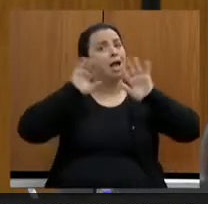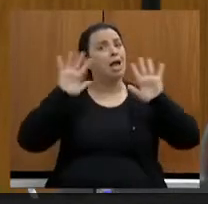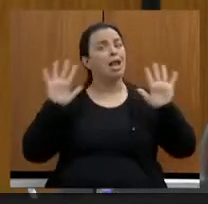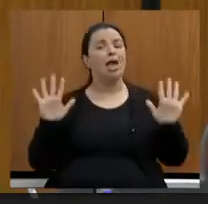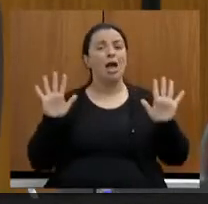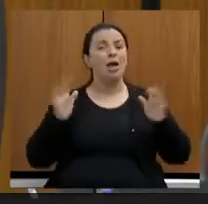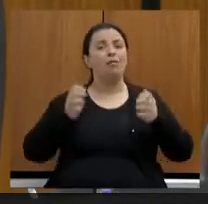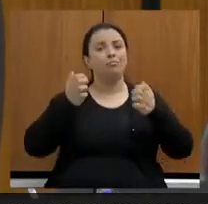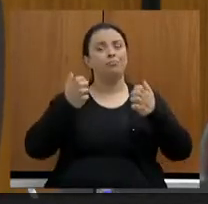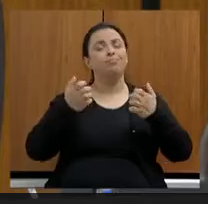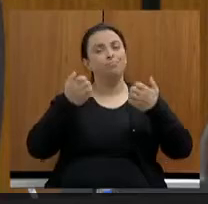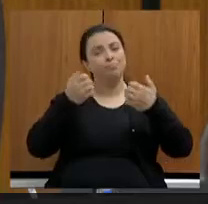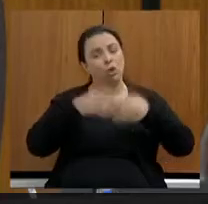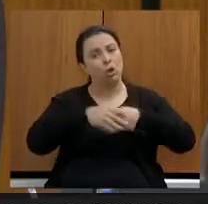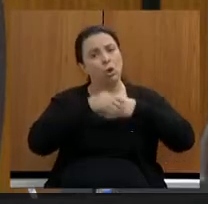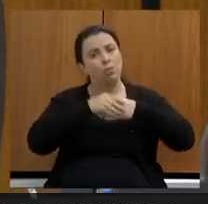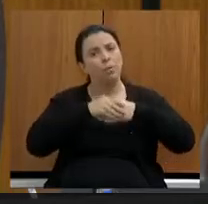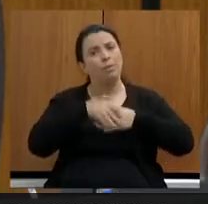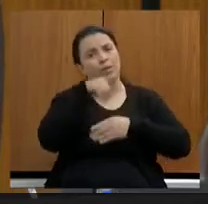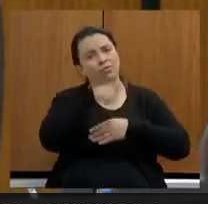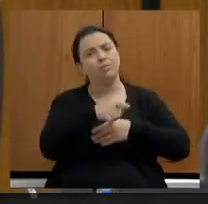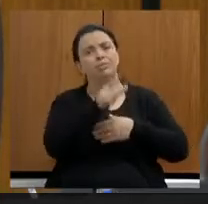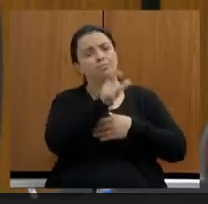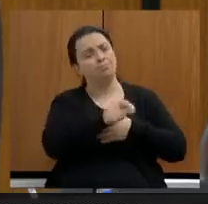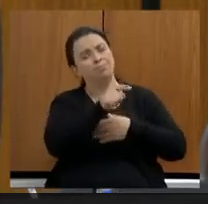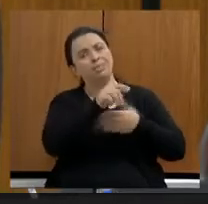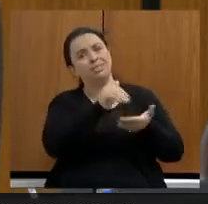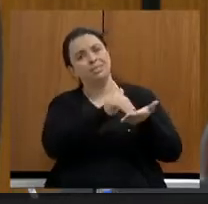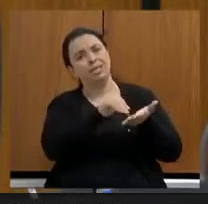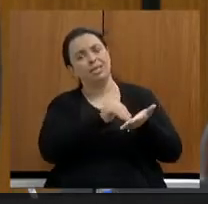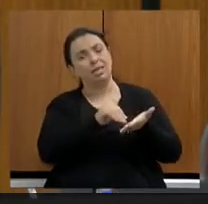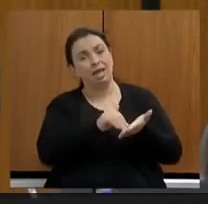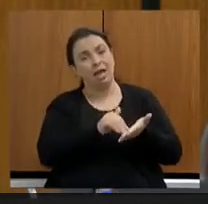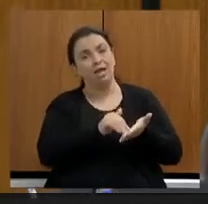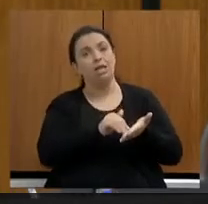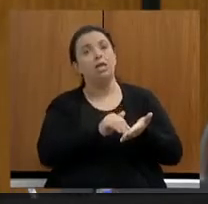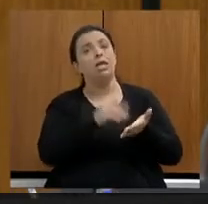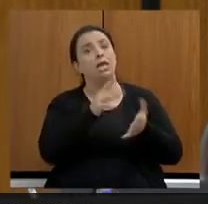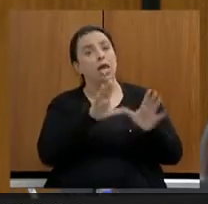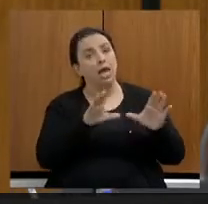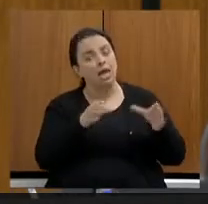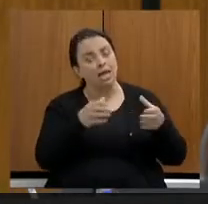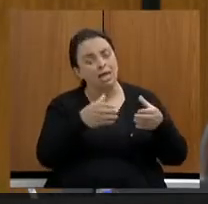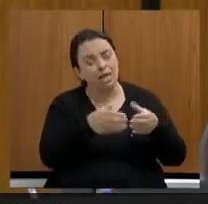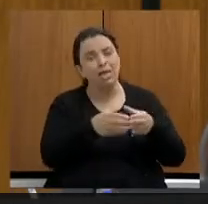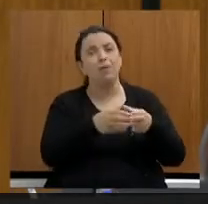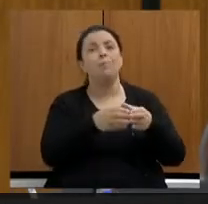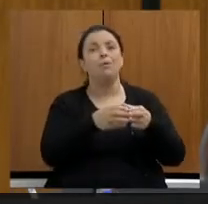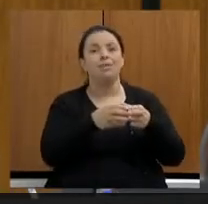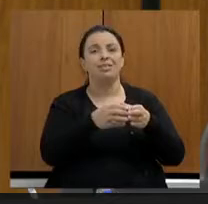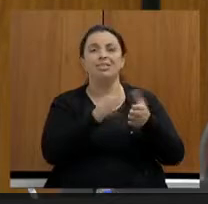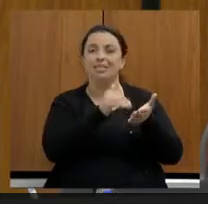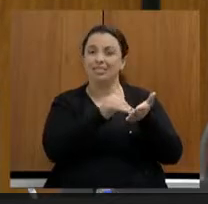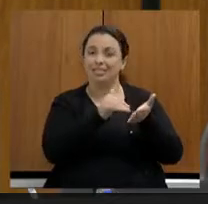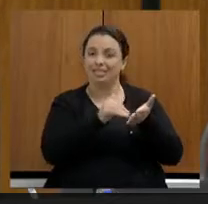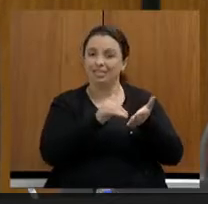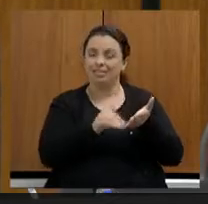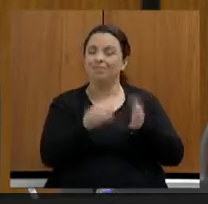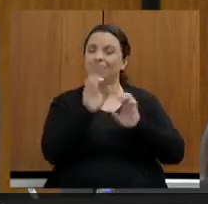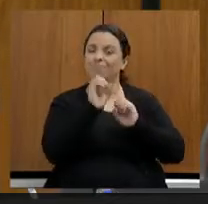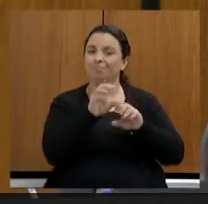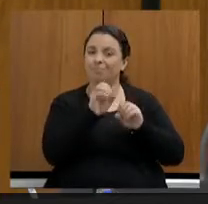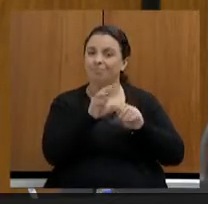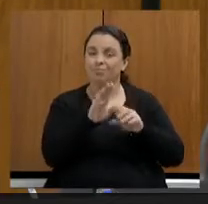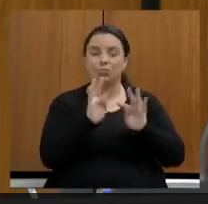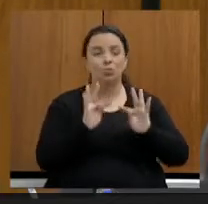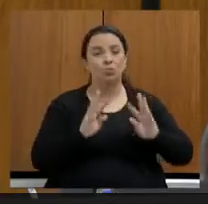eu quero cumprimentá-la cumprimentar toda a equipe da Secretaria de Estado da Saúde da educação e